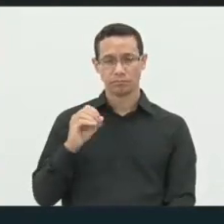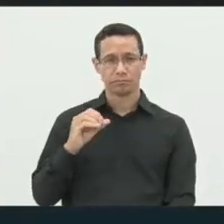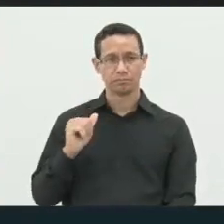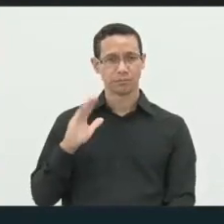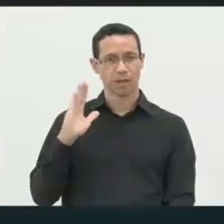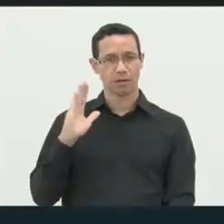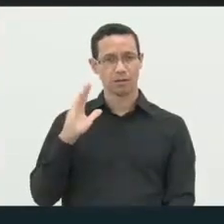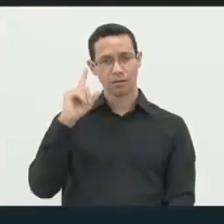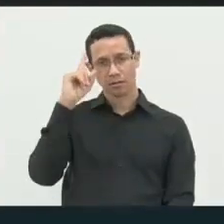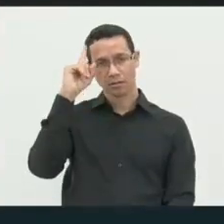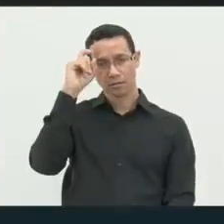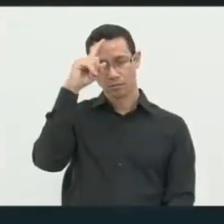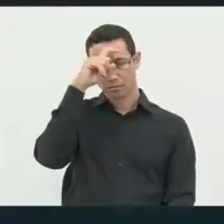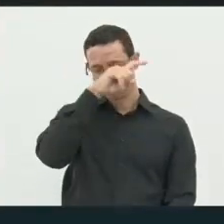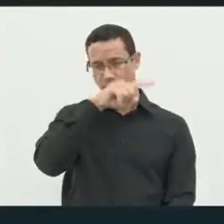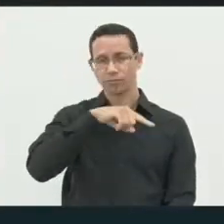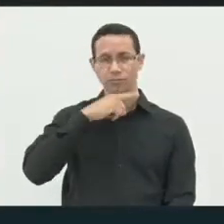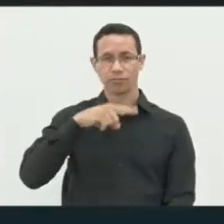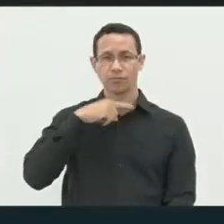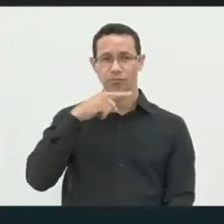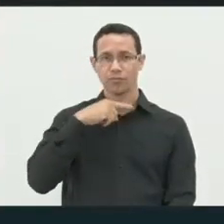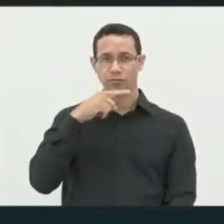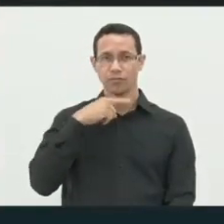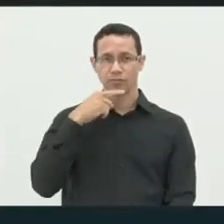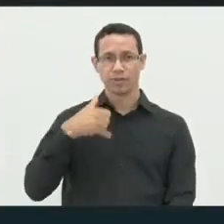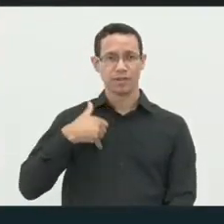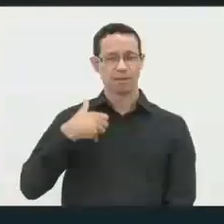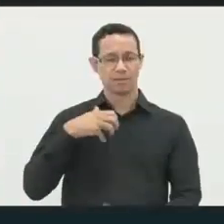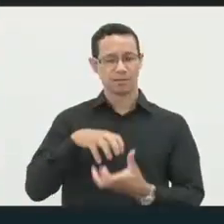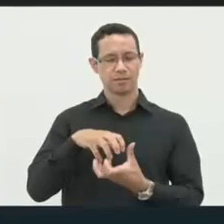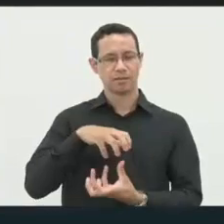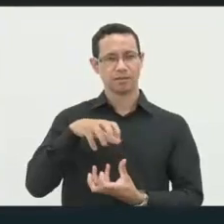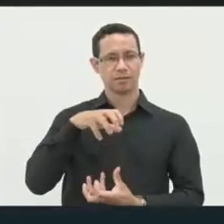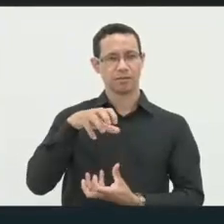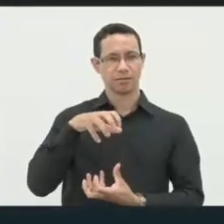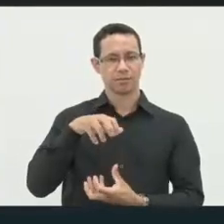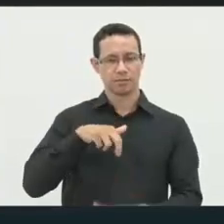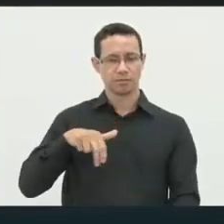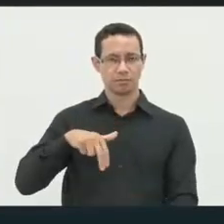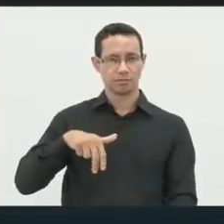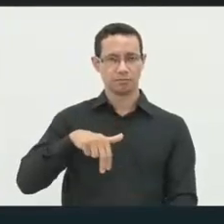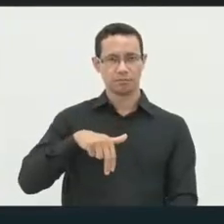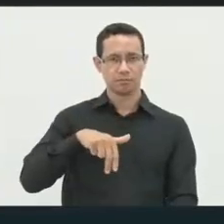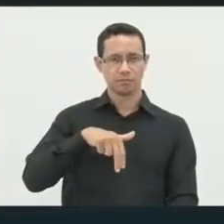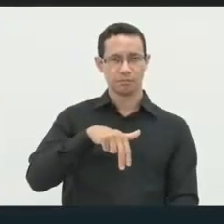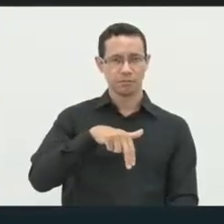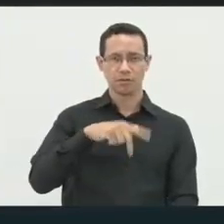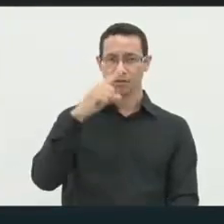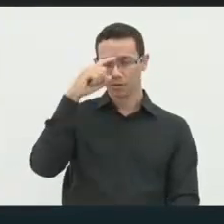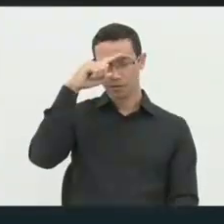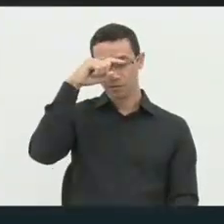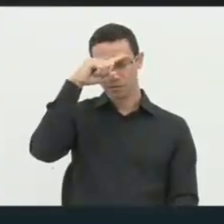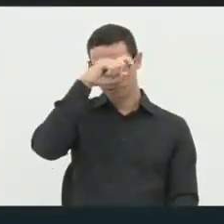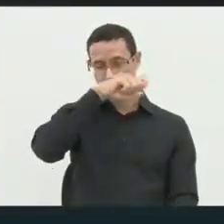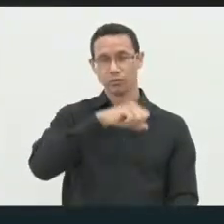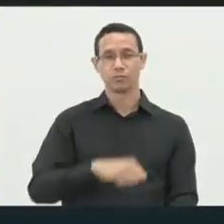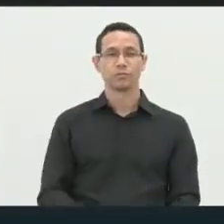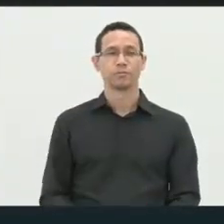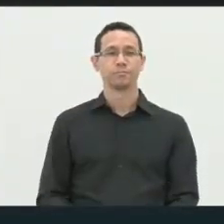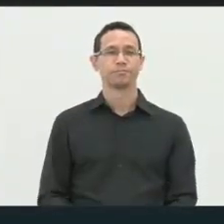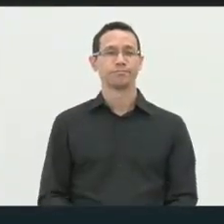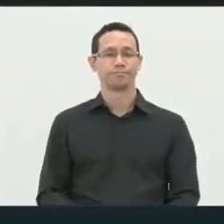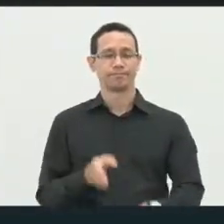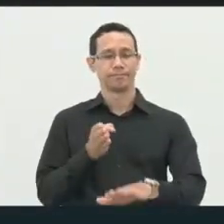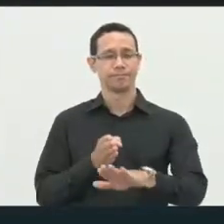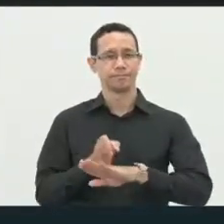dificulta muito idosos que tem dificuldades de locomoção para adentrar